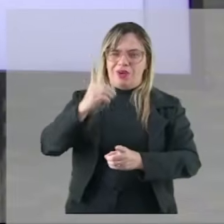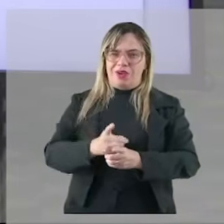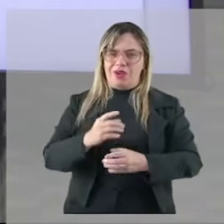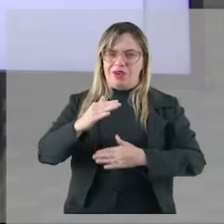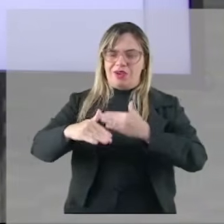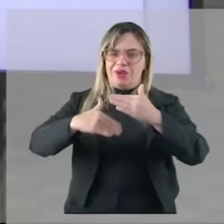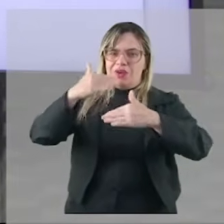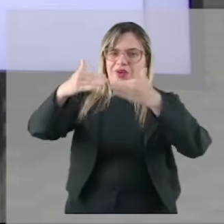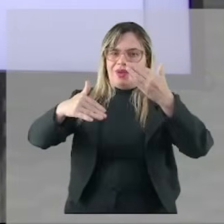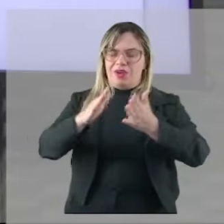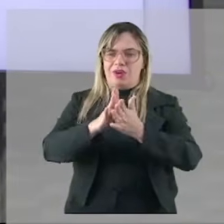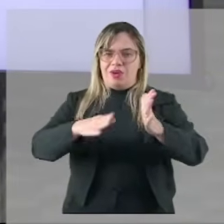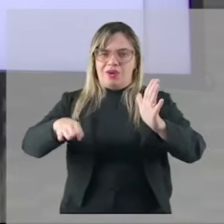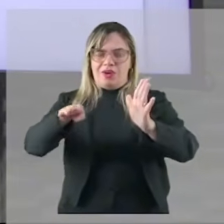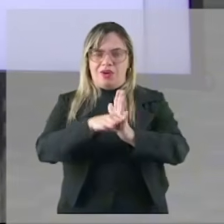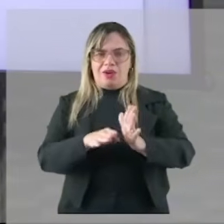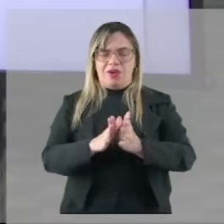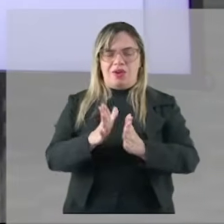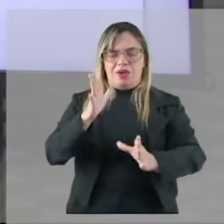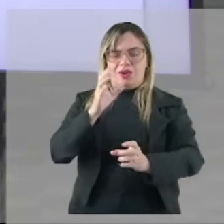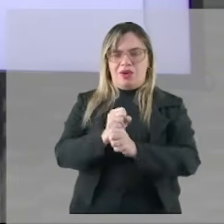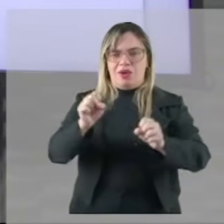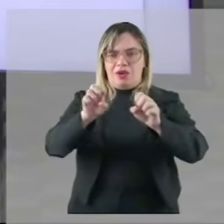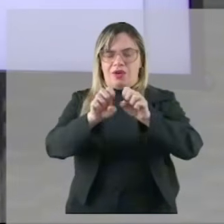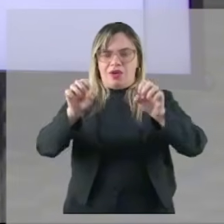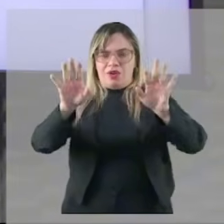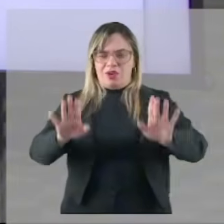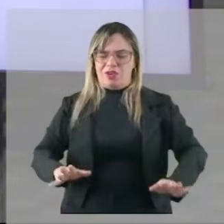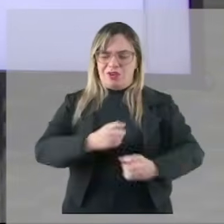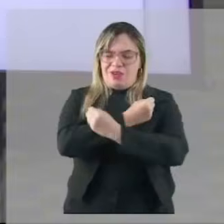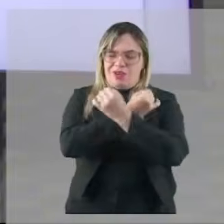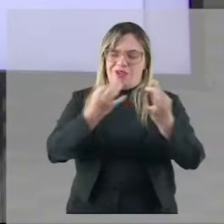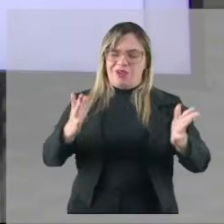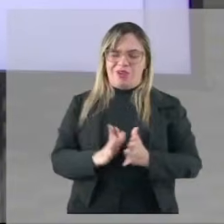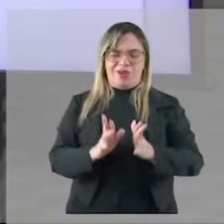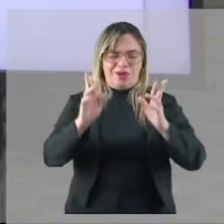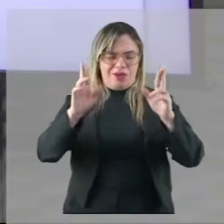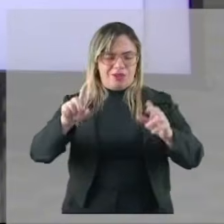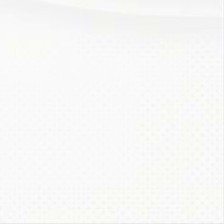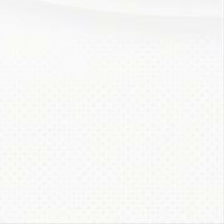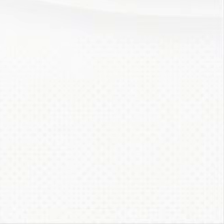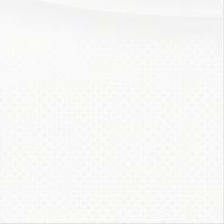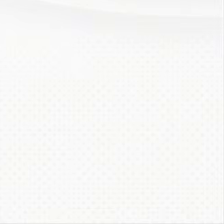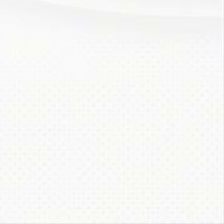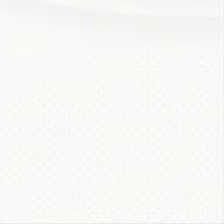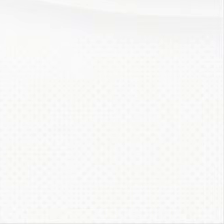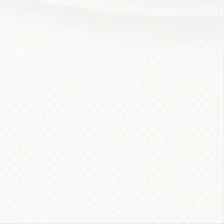chegar nos cálculos estequiométricos. Minha gente, forte abraço. Espero vocês na próxima aula.